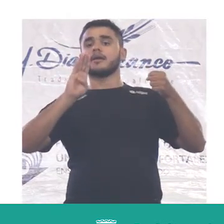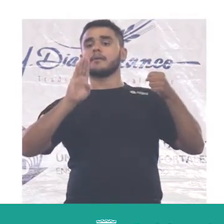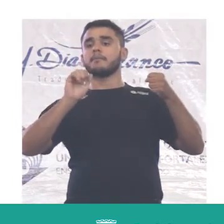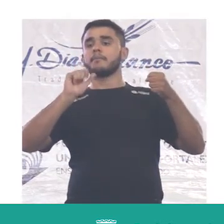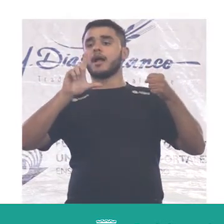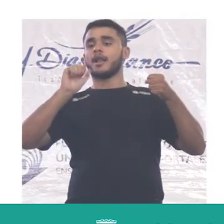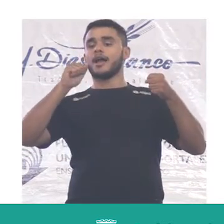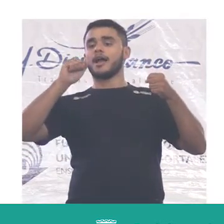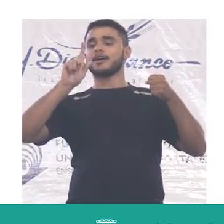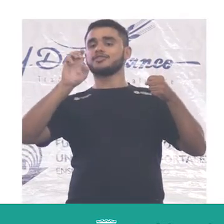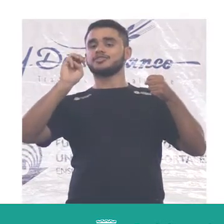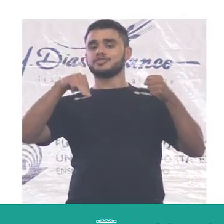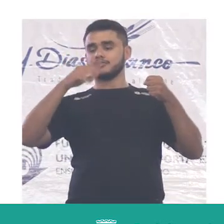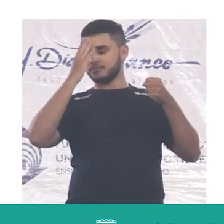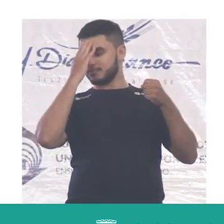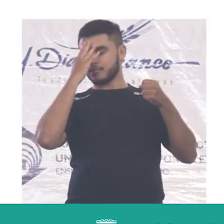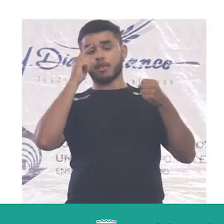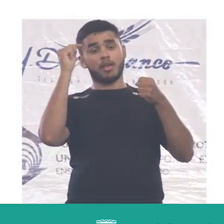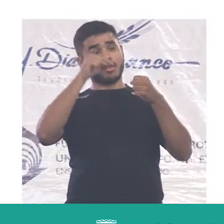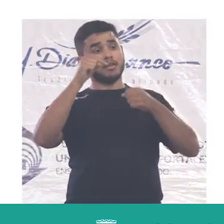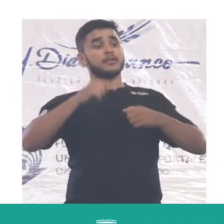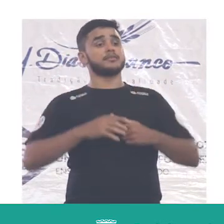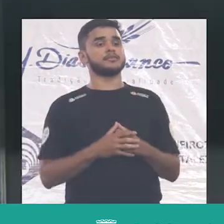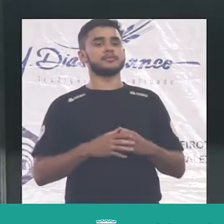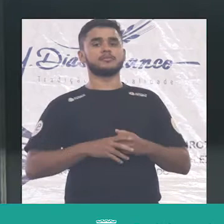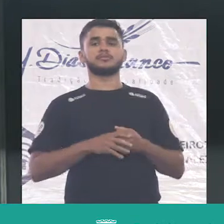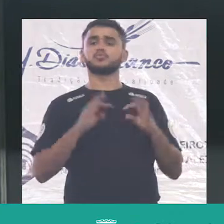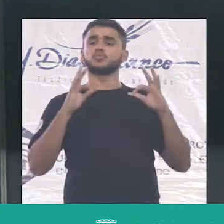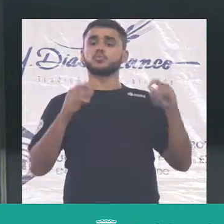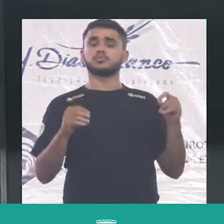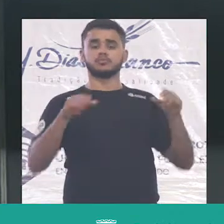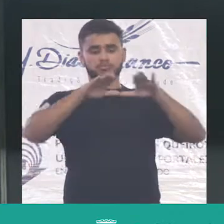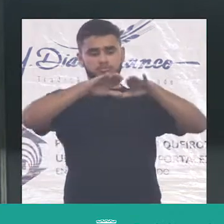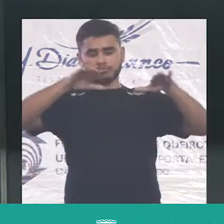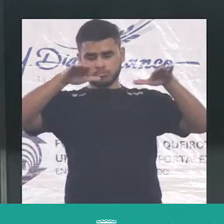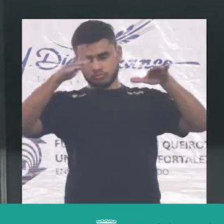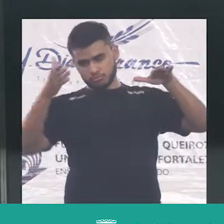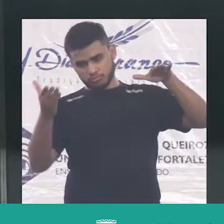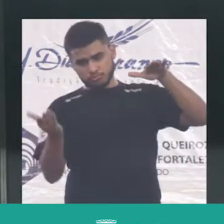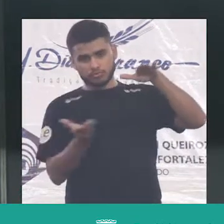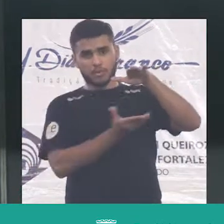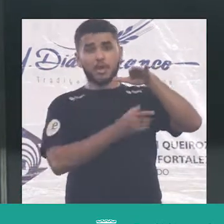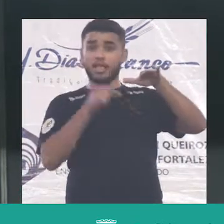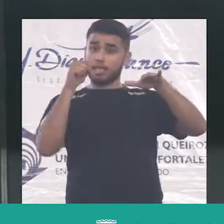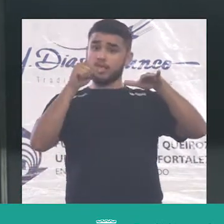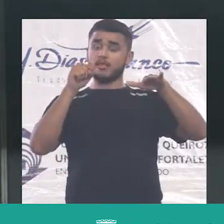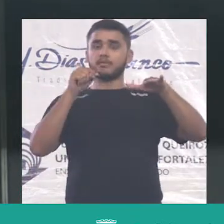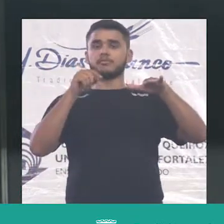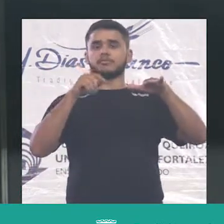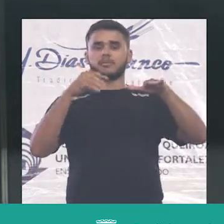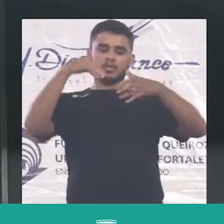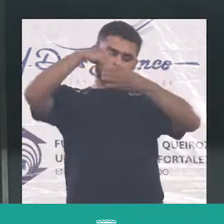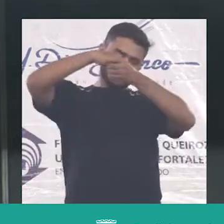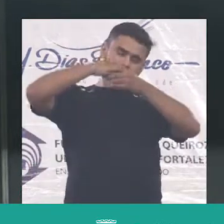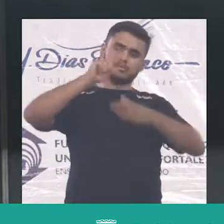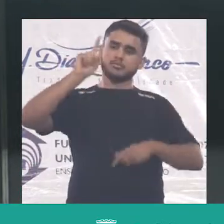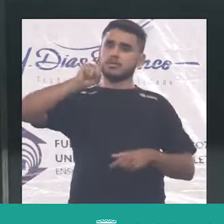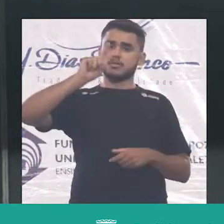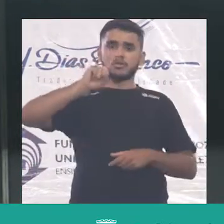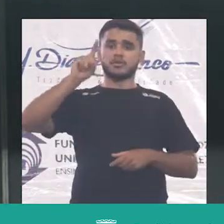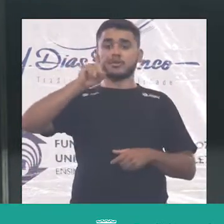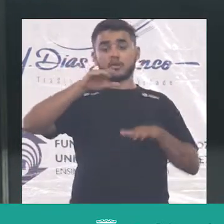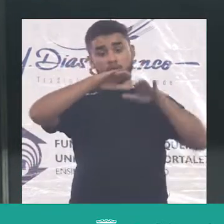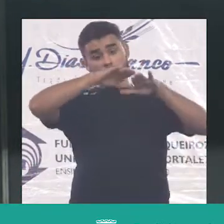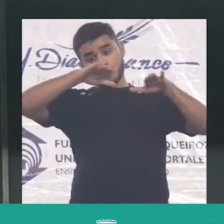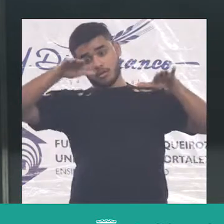Embalagem é o papel que está, é o papelão que está envolvendo a superfície. É a soma dessas